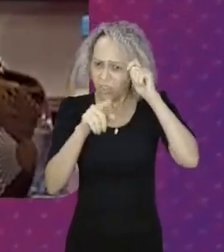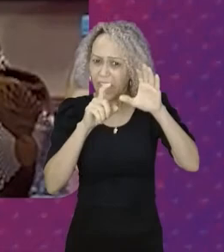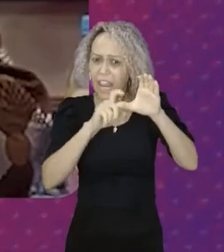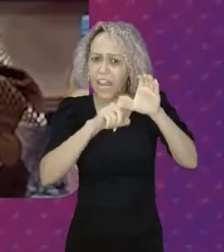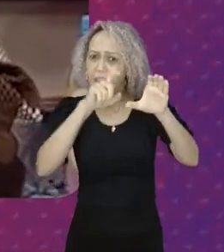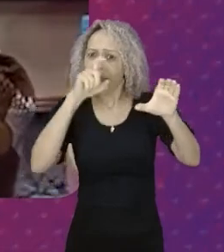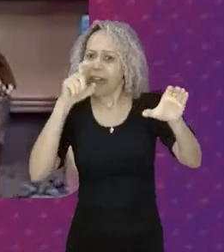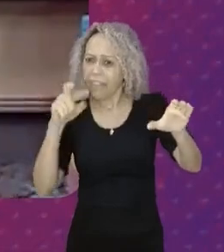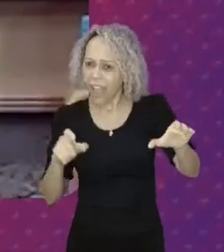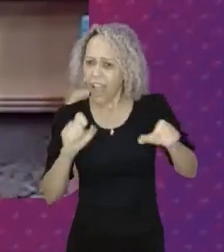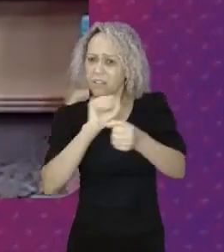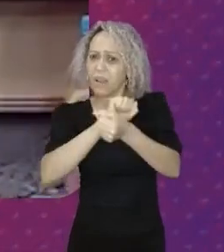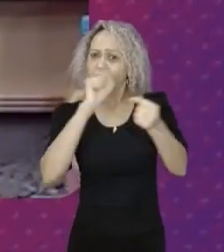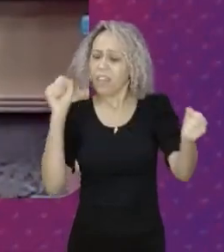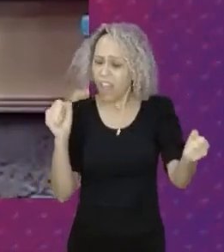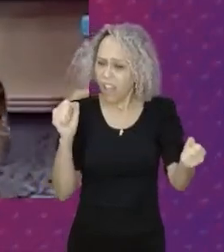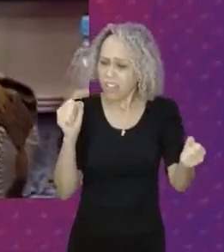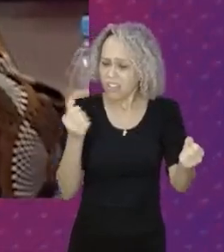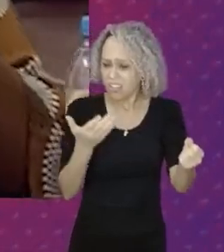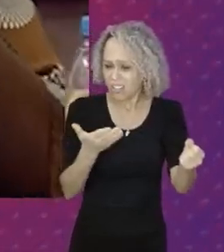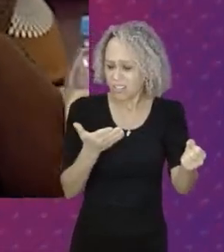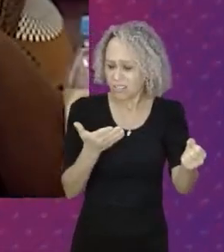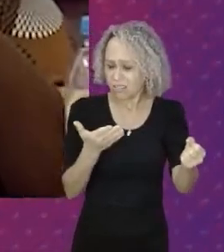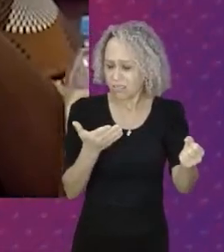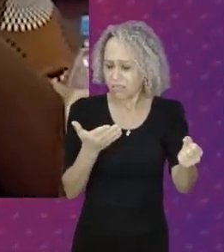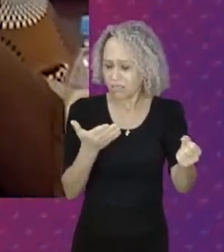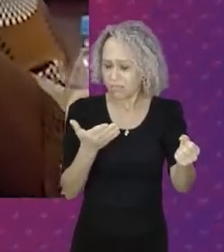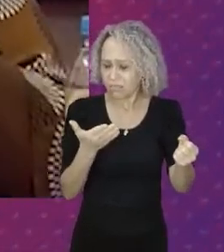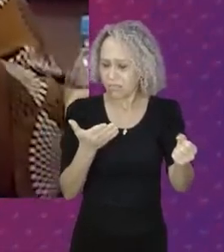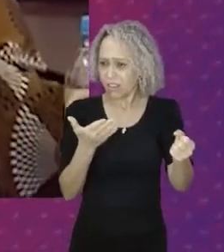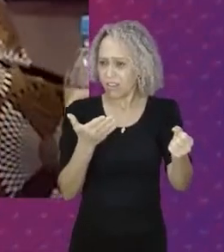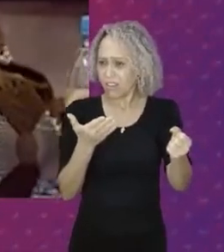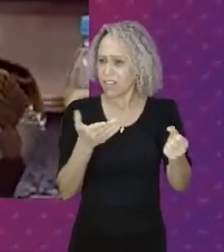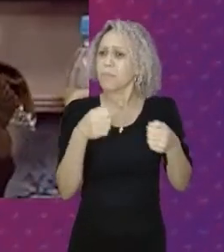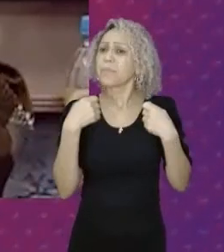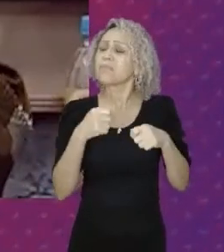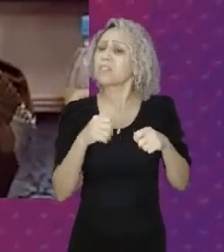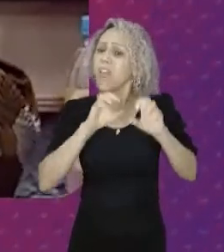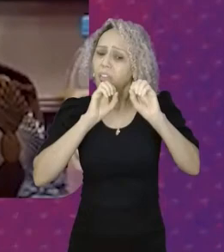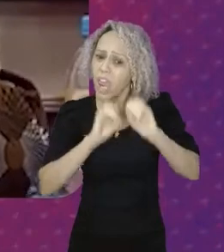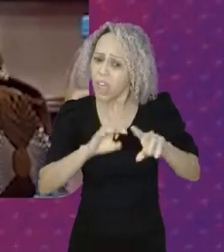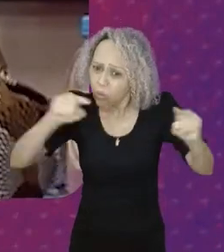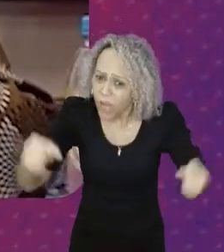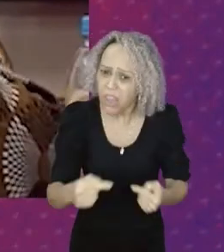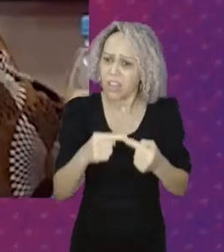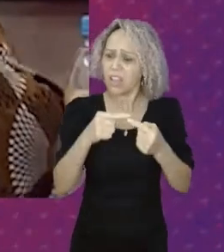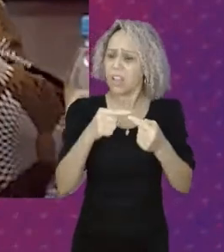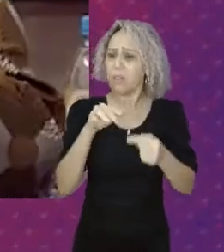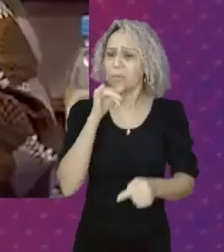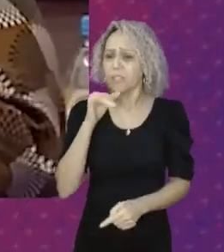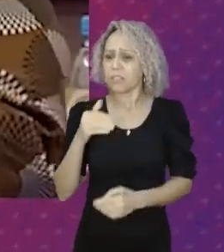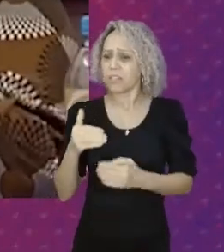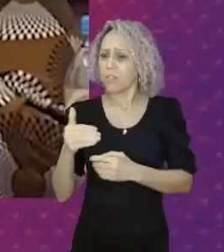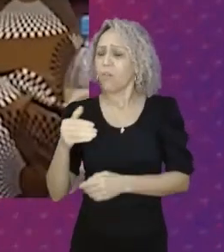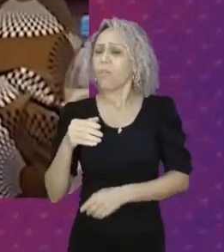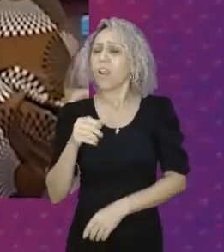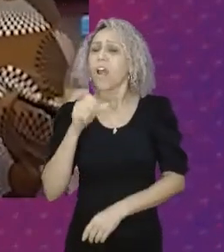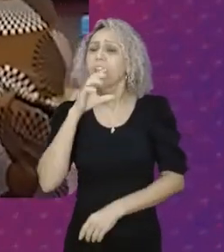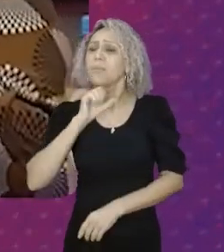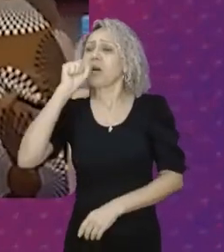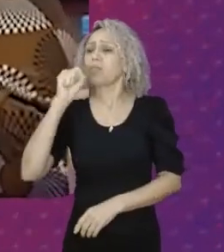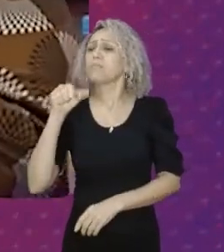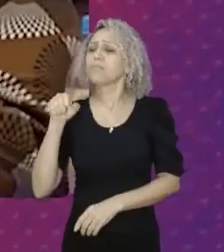Daqui a pouco eu vou falar do Paulo Freire, que ele não está aí no movimento negro, mas a história do Paulo Freire é importante. Porque, veja bem, a Frente Negra